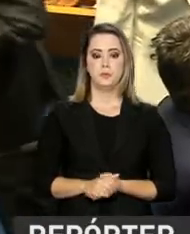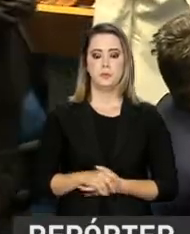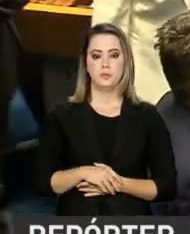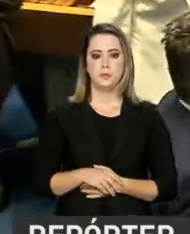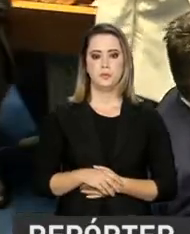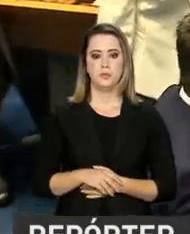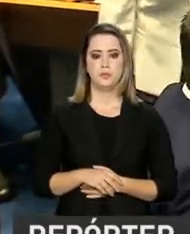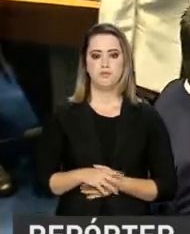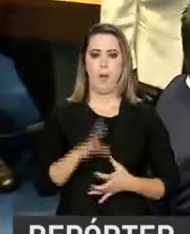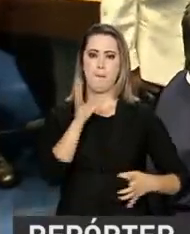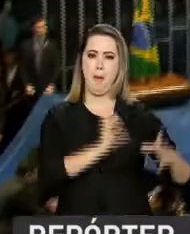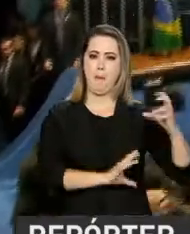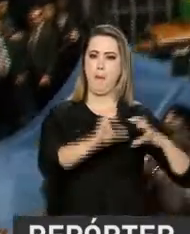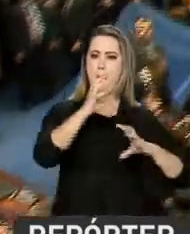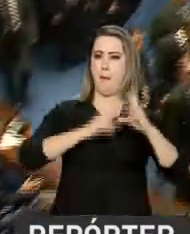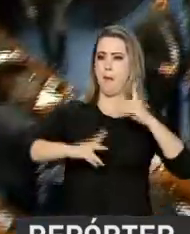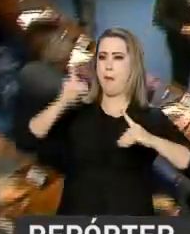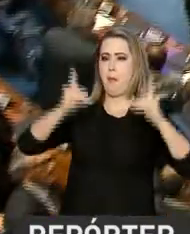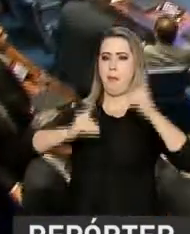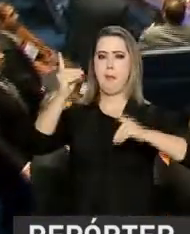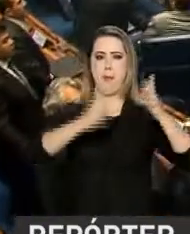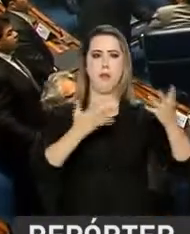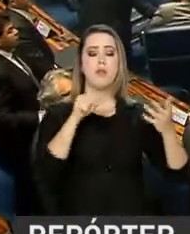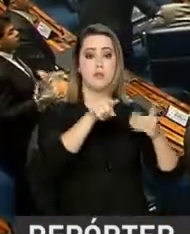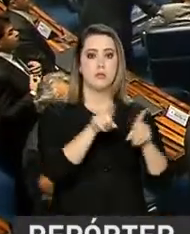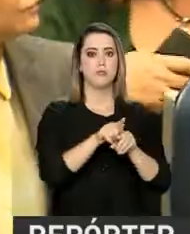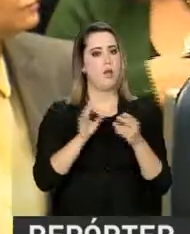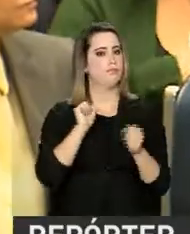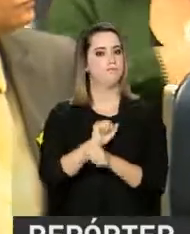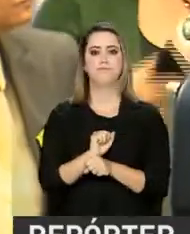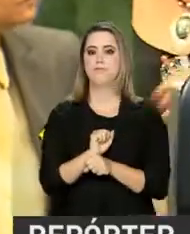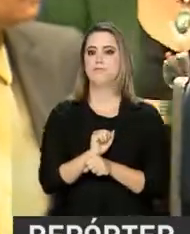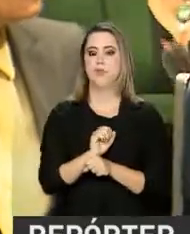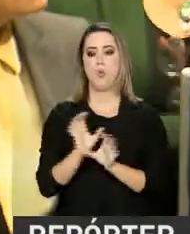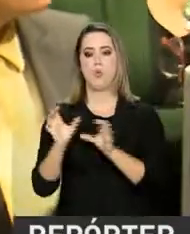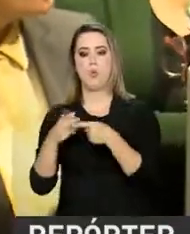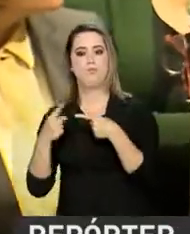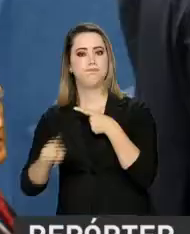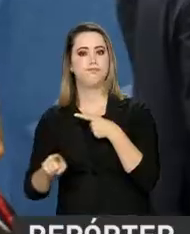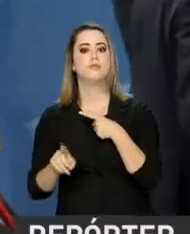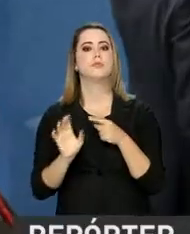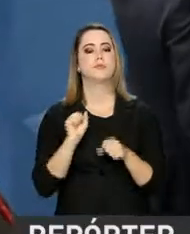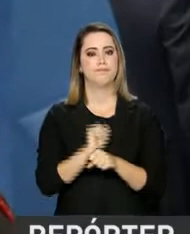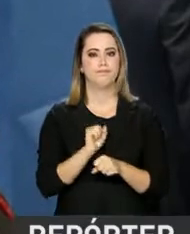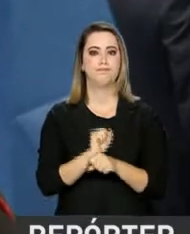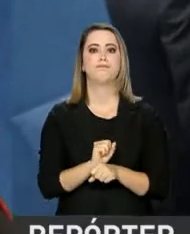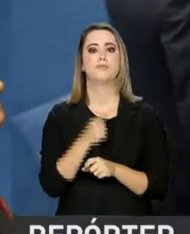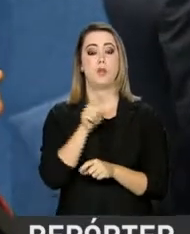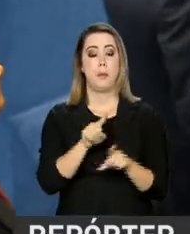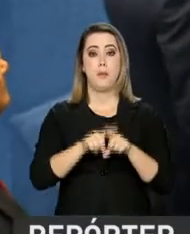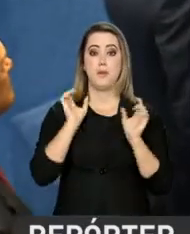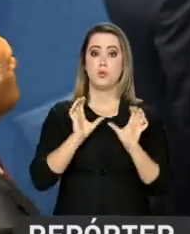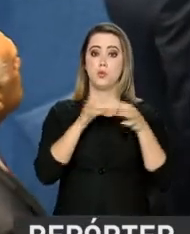muita discussão a sessão suspensa a oposição bem que tentou obstruir a votação mas a base aliada